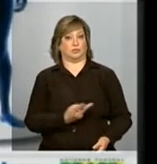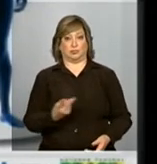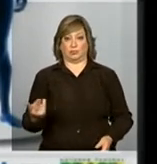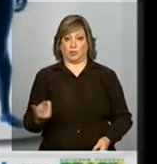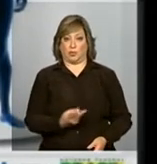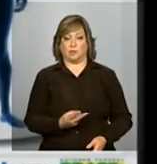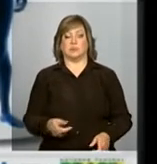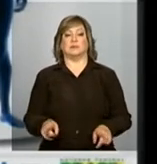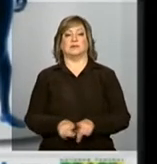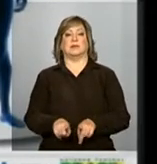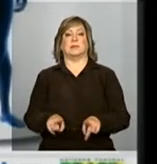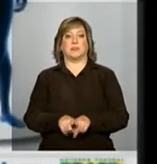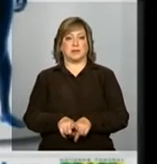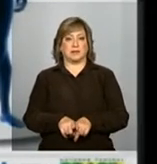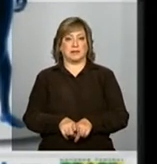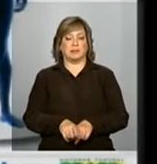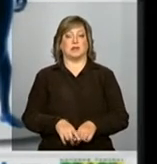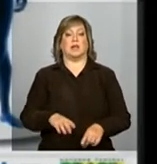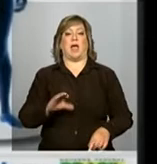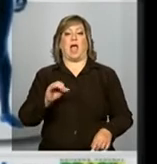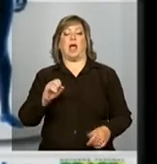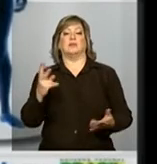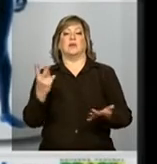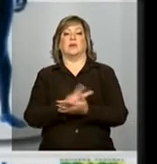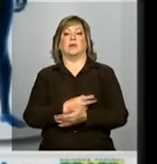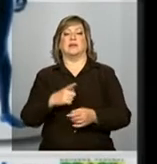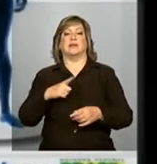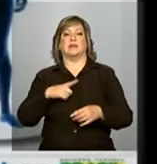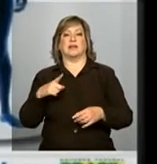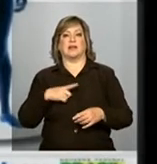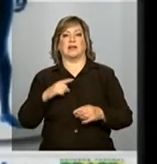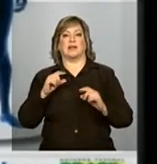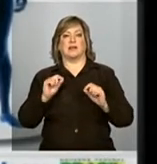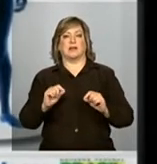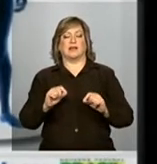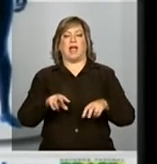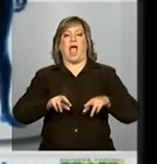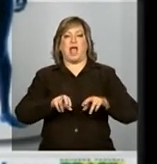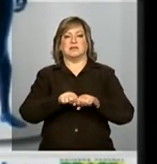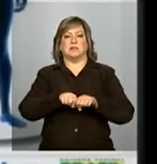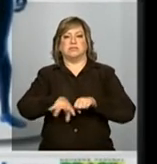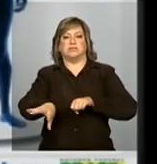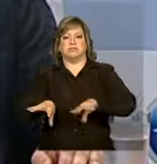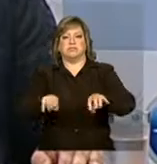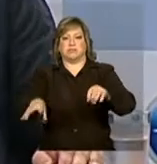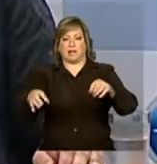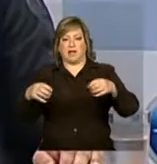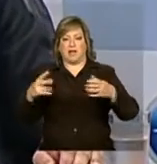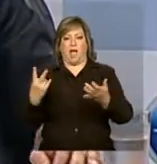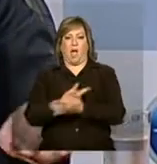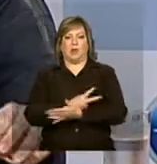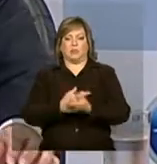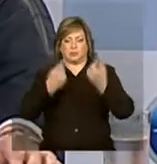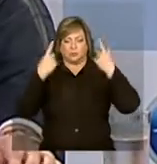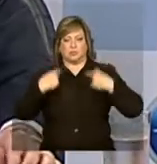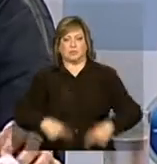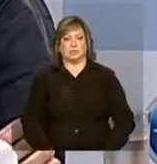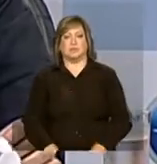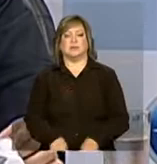sexos, além de casos onde haja metástase, né, e câncer mais avançados, onde alguns medicamentos orais também